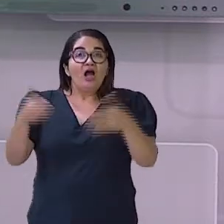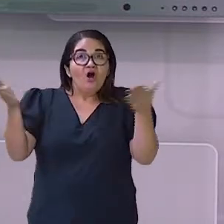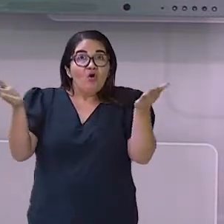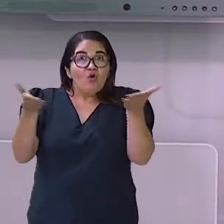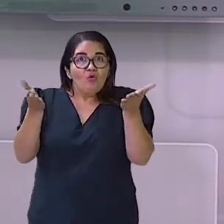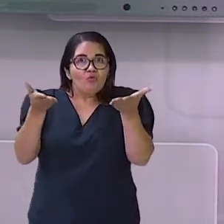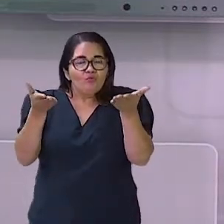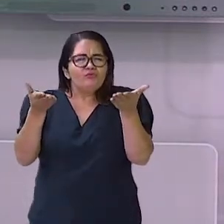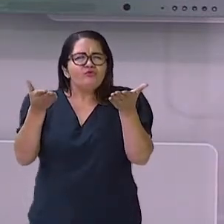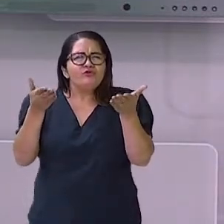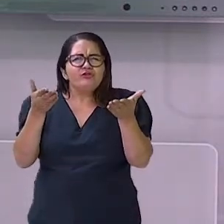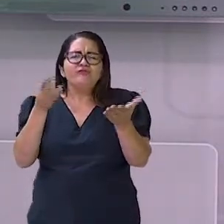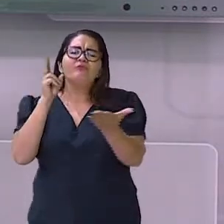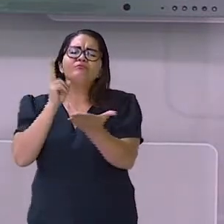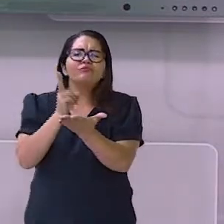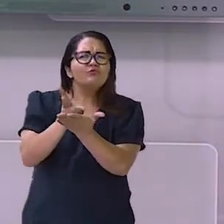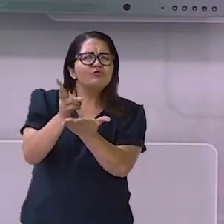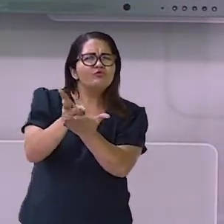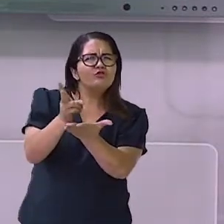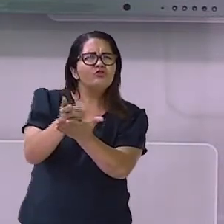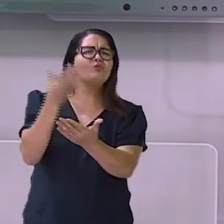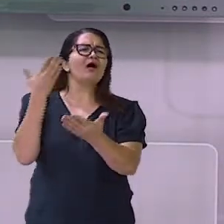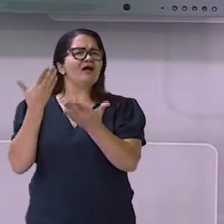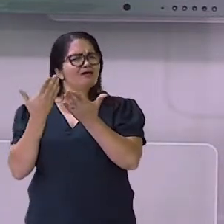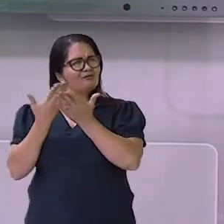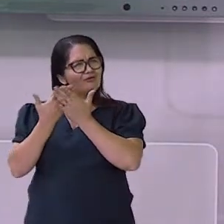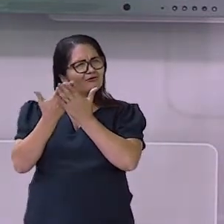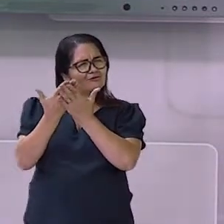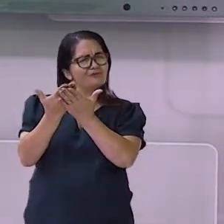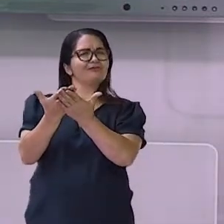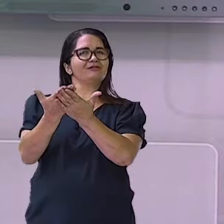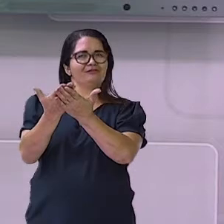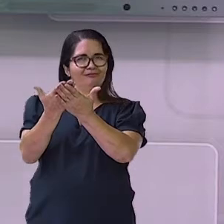vamos continuar o nosso passeio